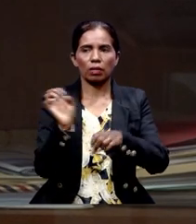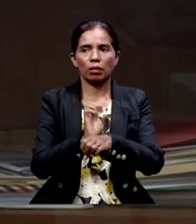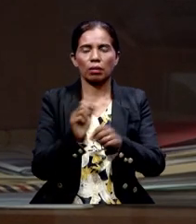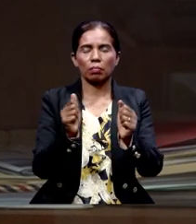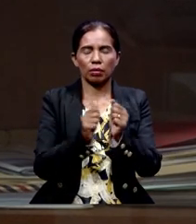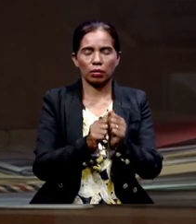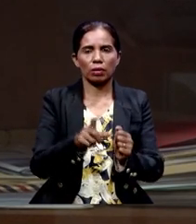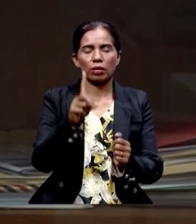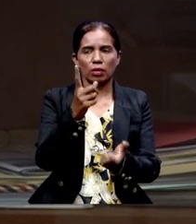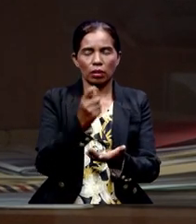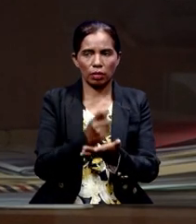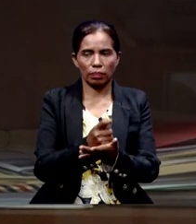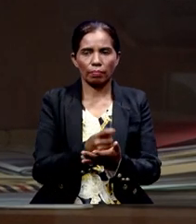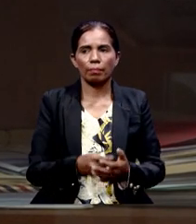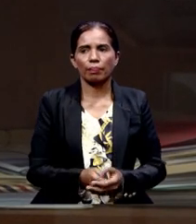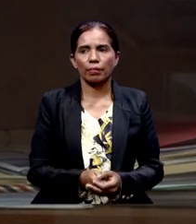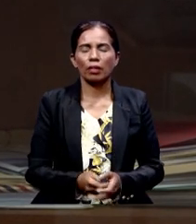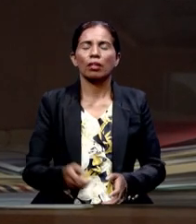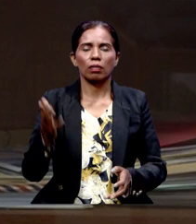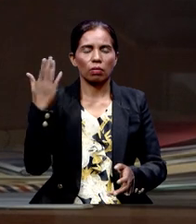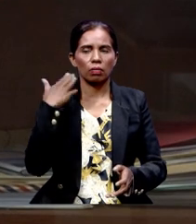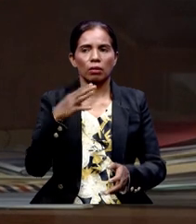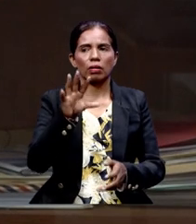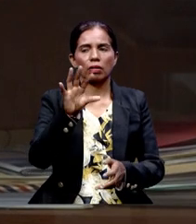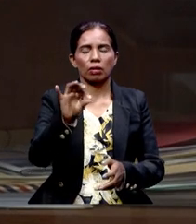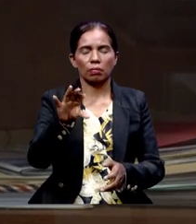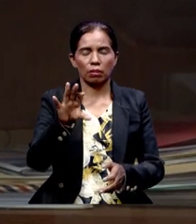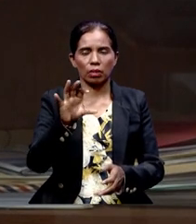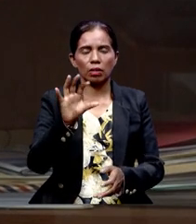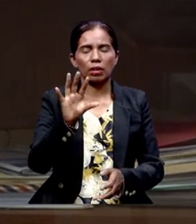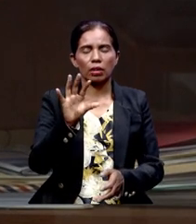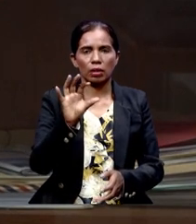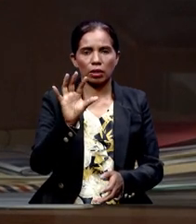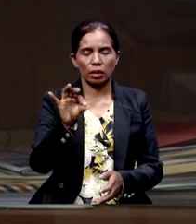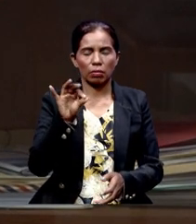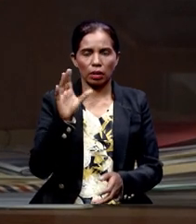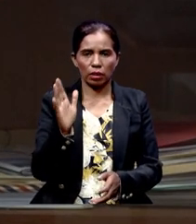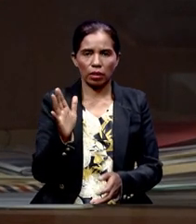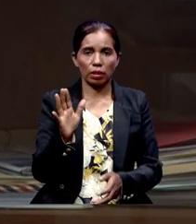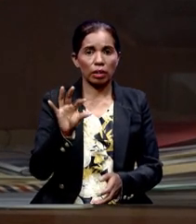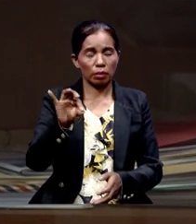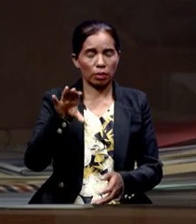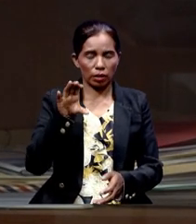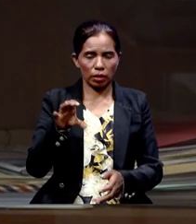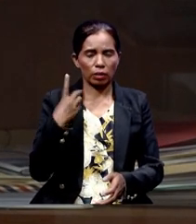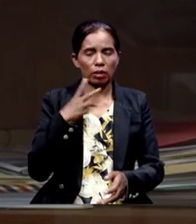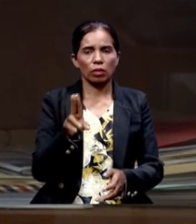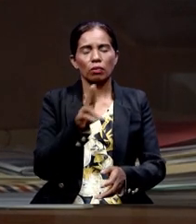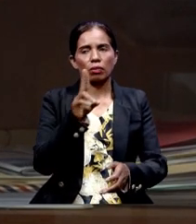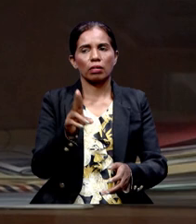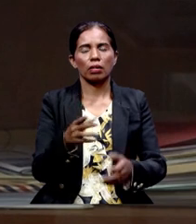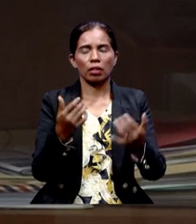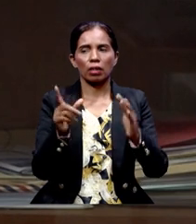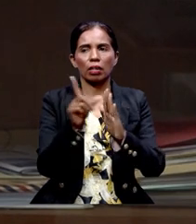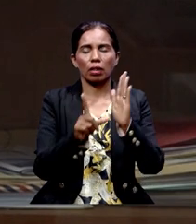rimida, mais bem rimida agora. O look a tu se a liude, quando ita aplica digitolo, Mebe iha